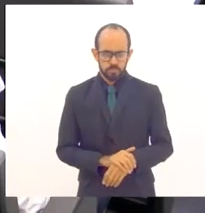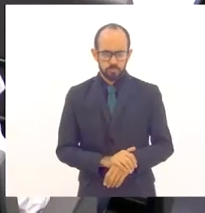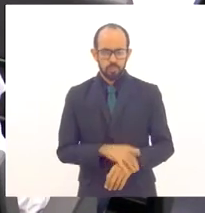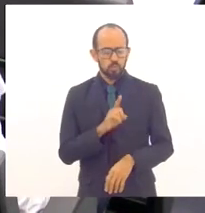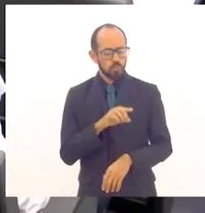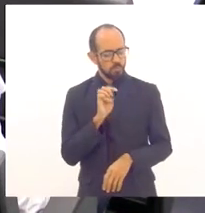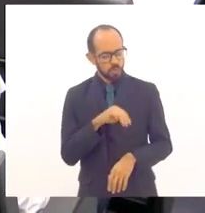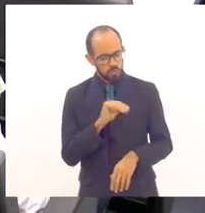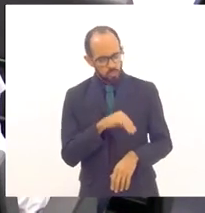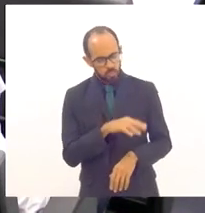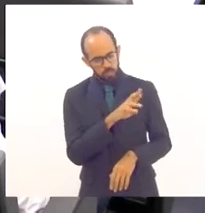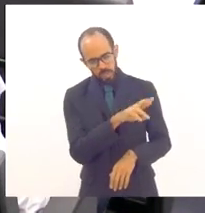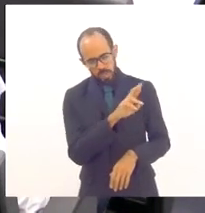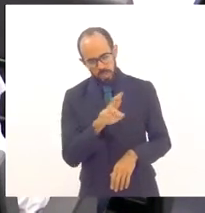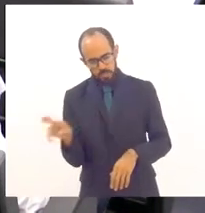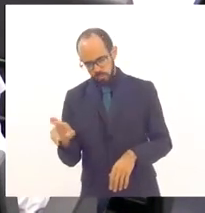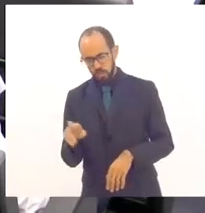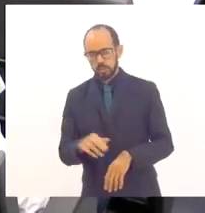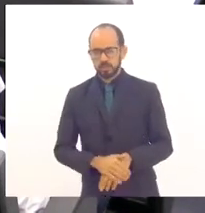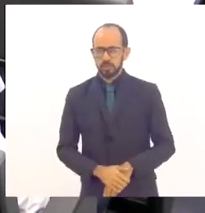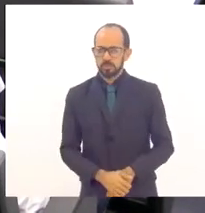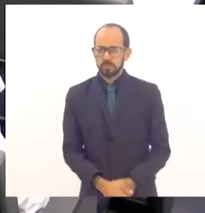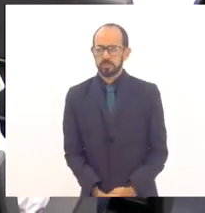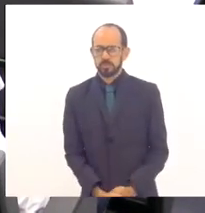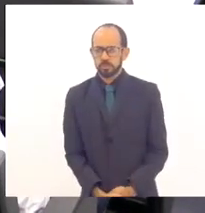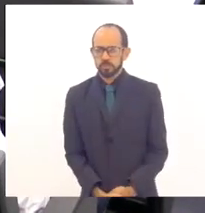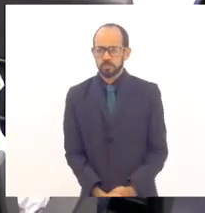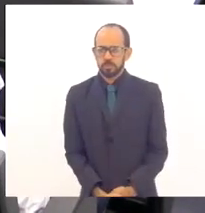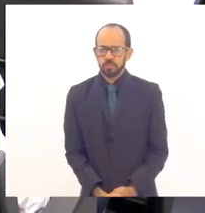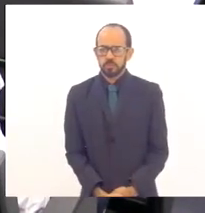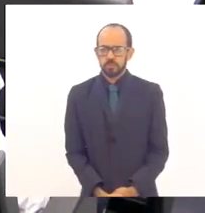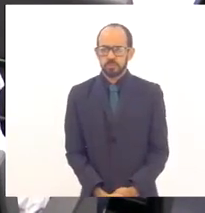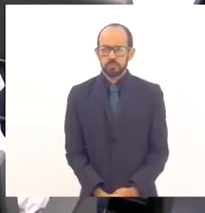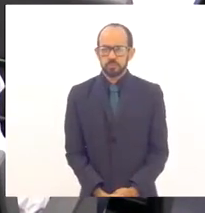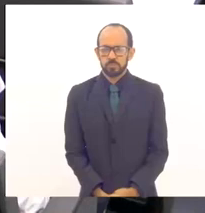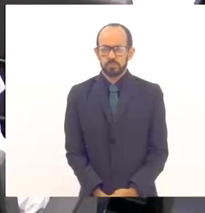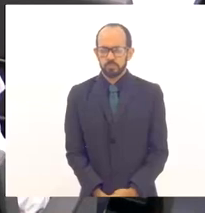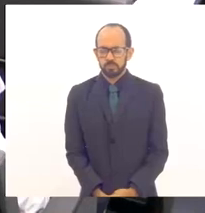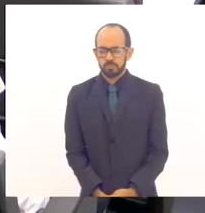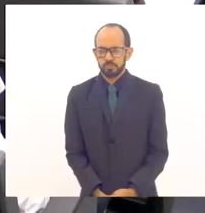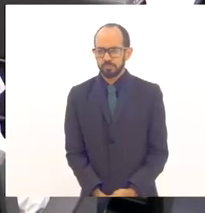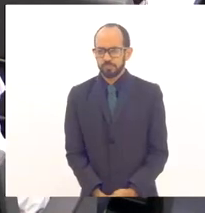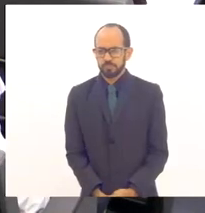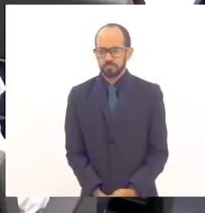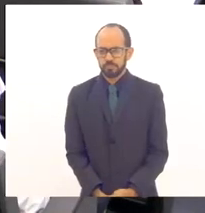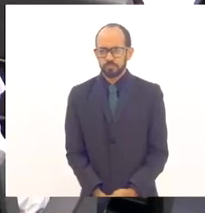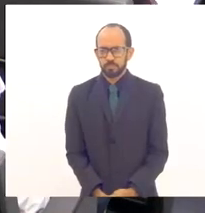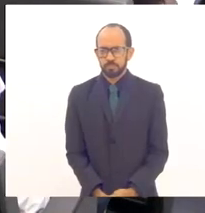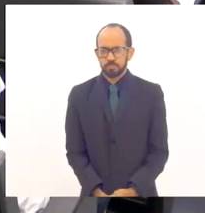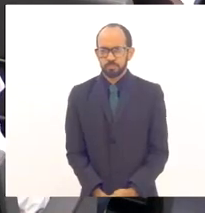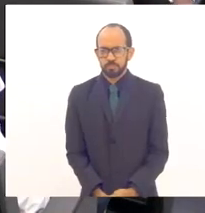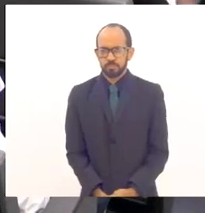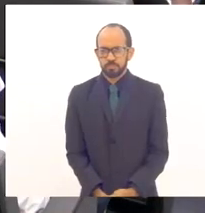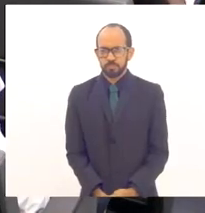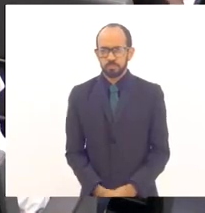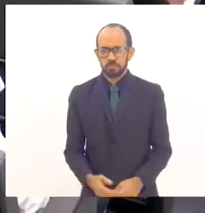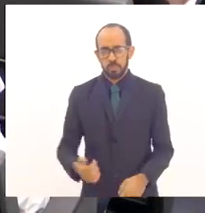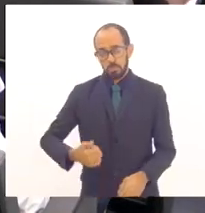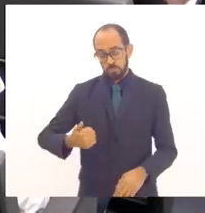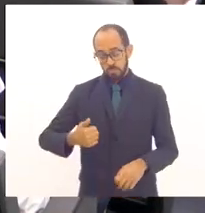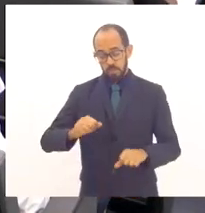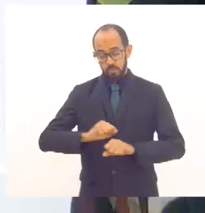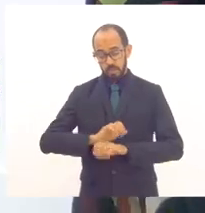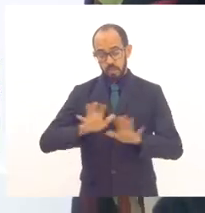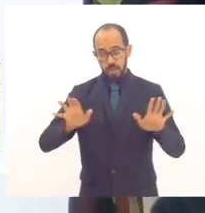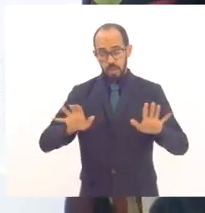Mais um minuto para a quadréplica. Mas não foram. Bom, gente, primeiro tem que deixar